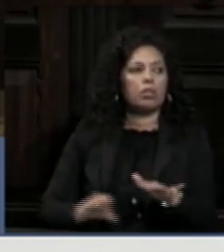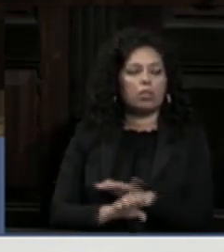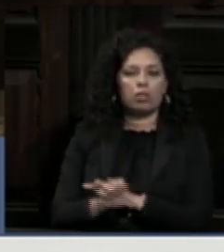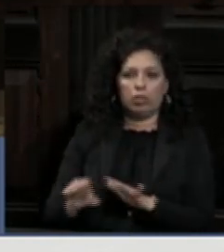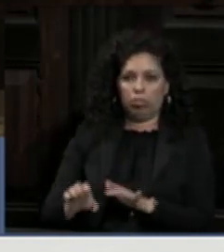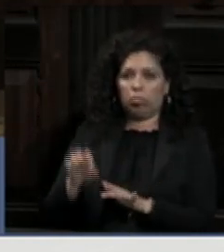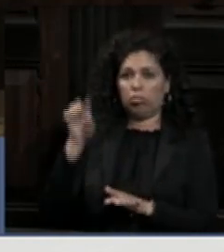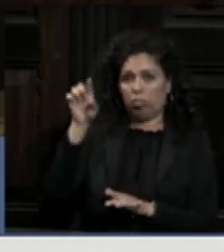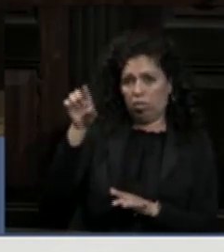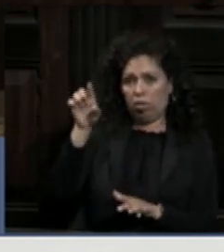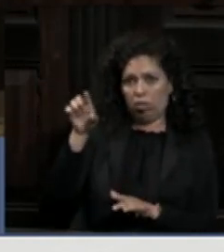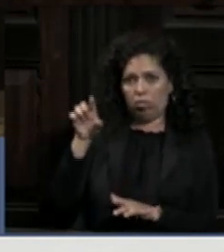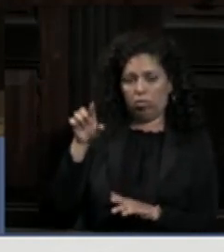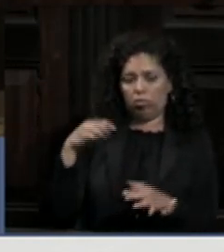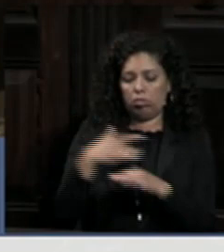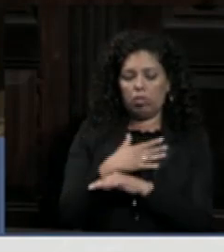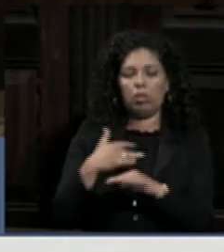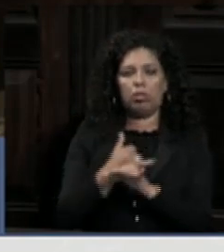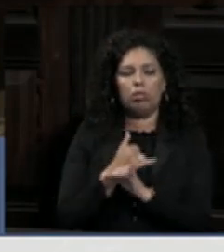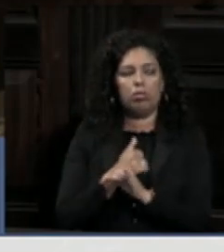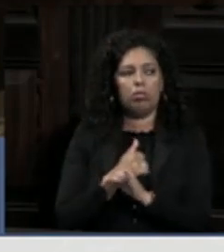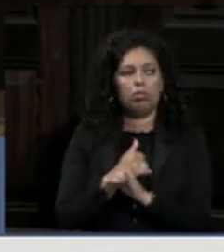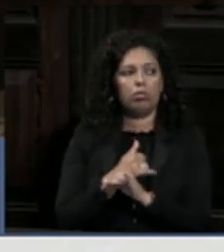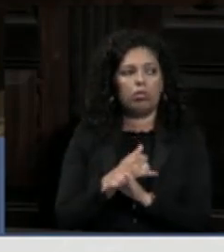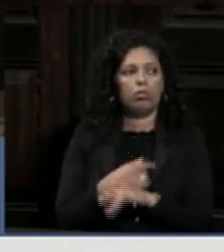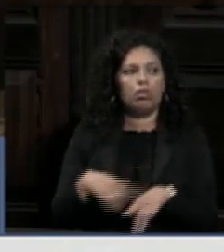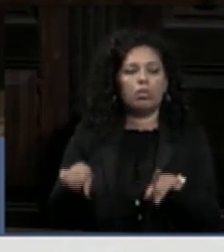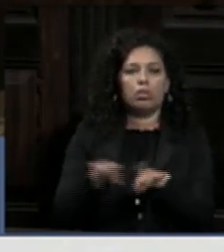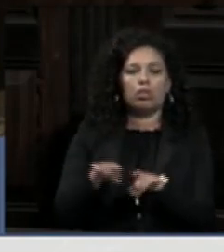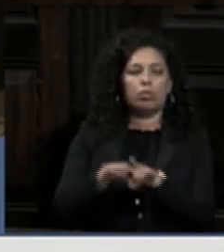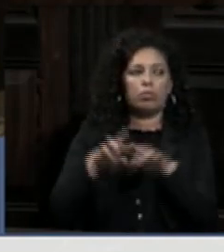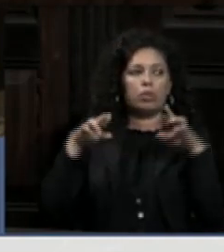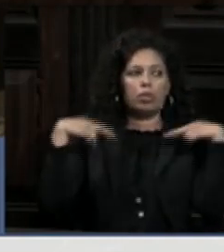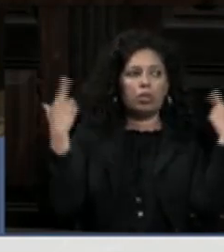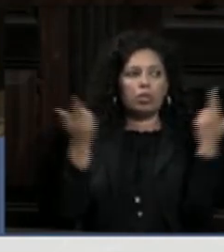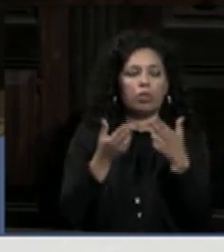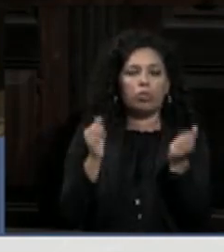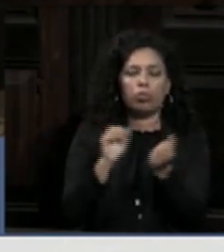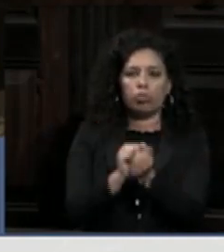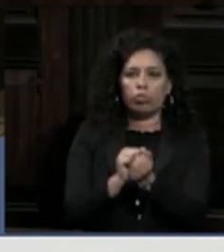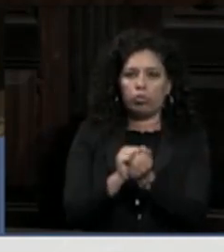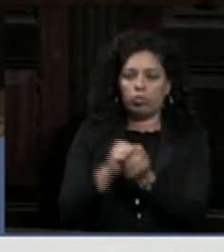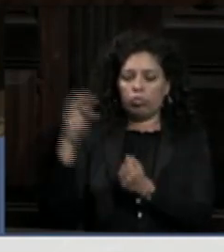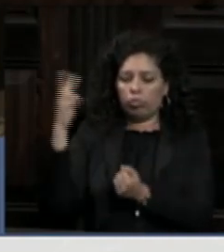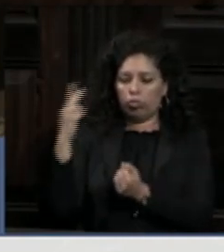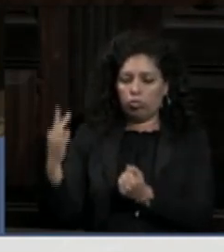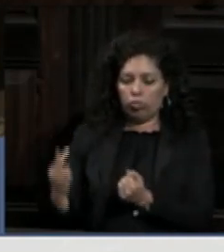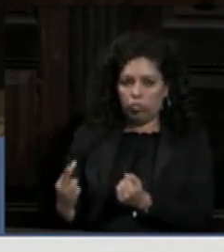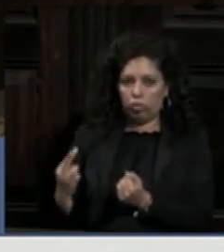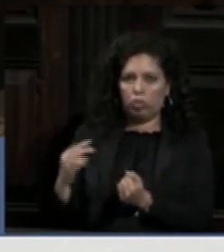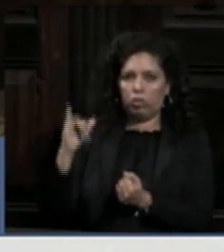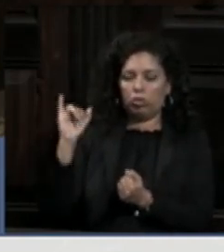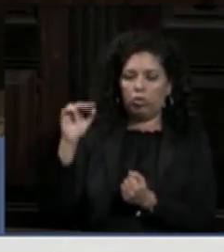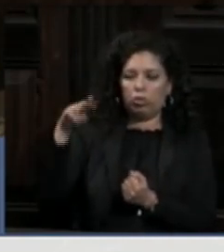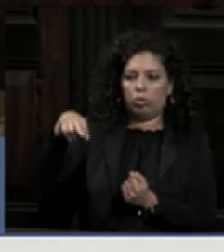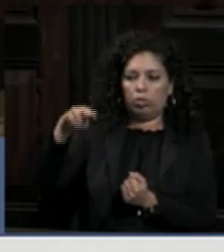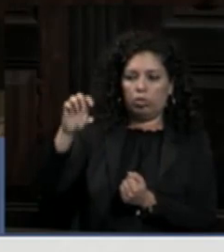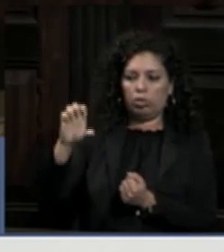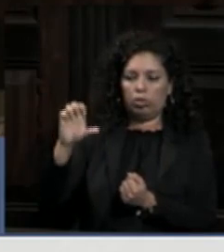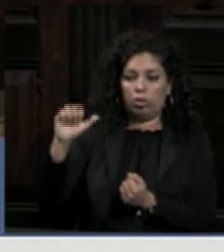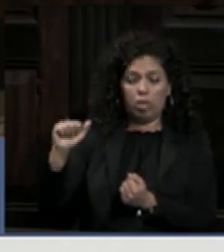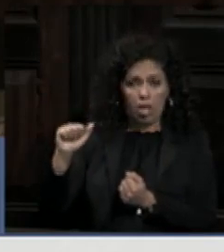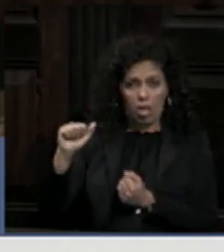município e uma audiência oficial na câmara de vereadores o inei a não se fez